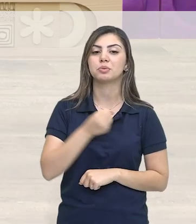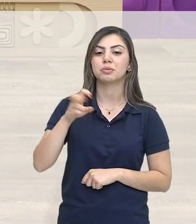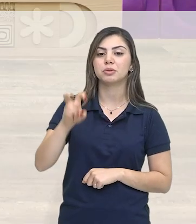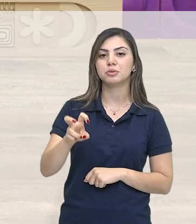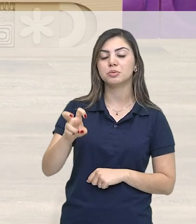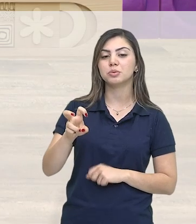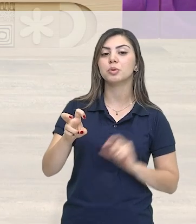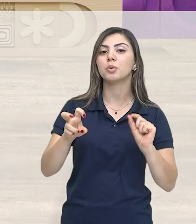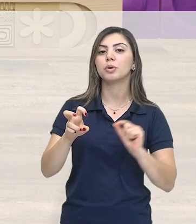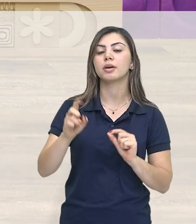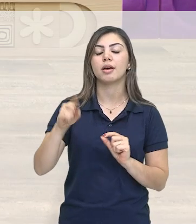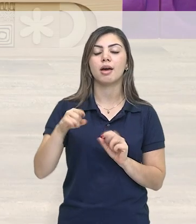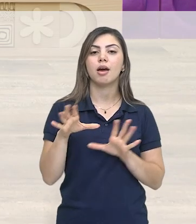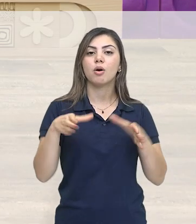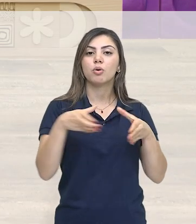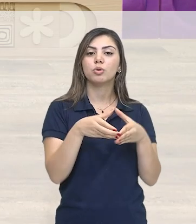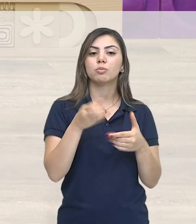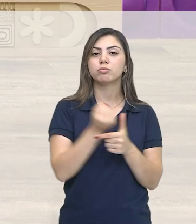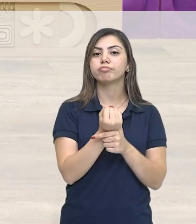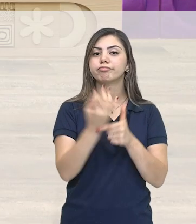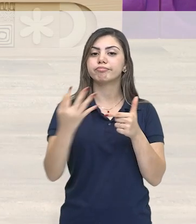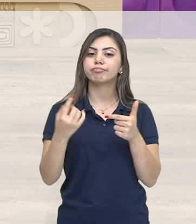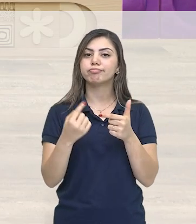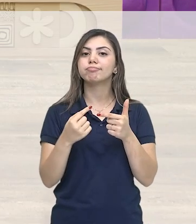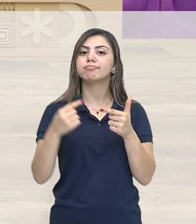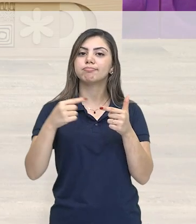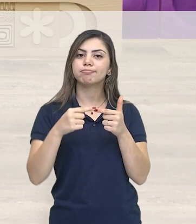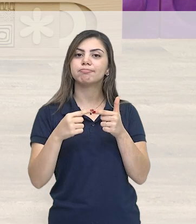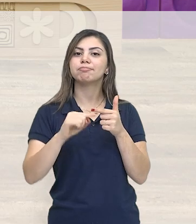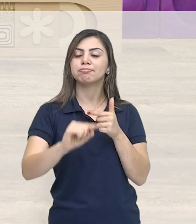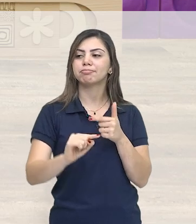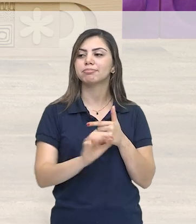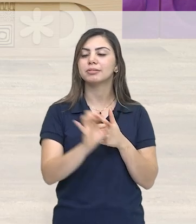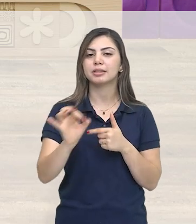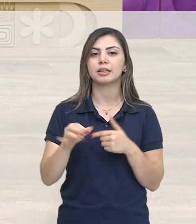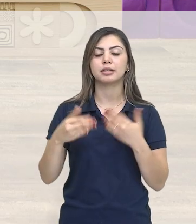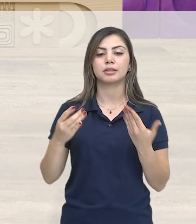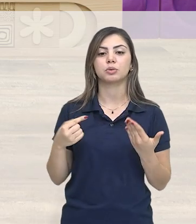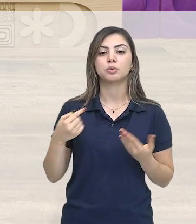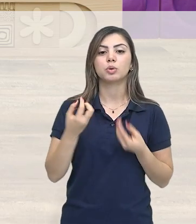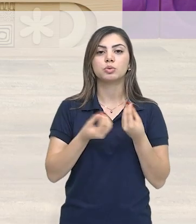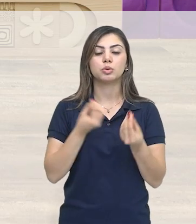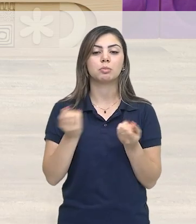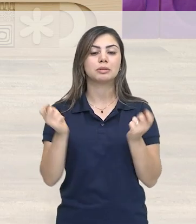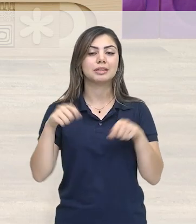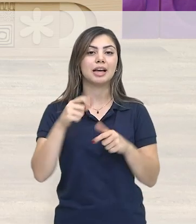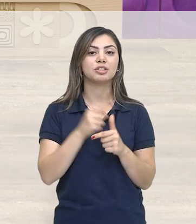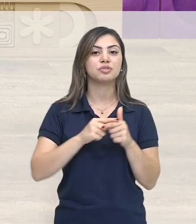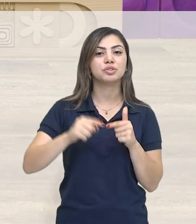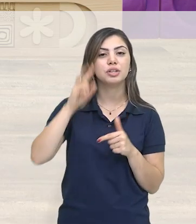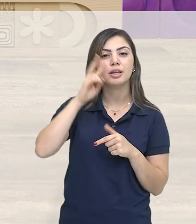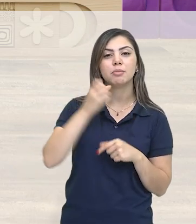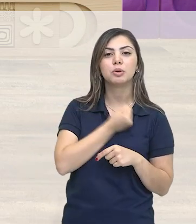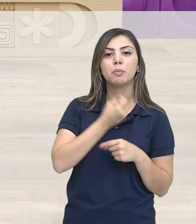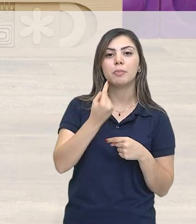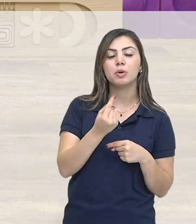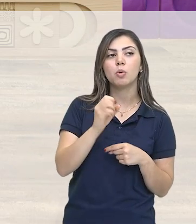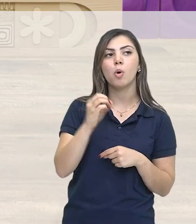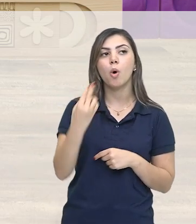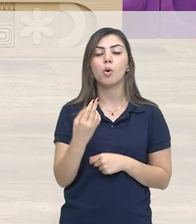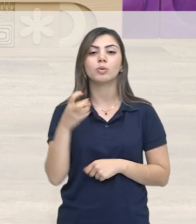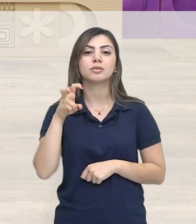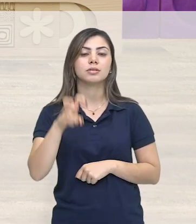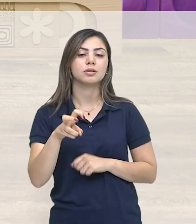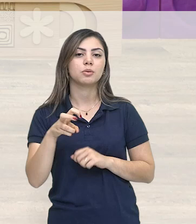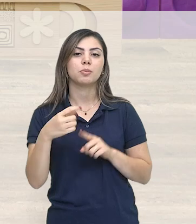é um número primo. Então, o que vai acontecer? A gente só vai poder dividir por 1 ou por 5, ou